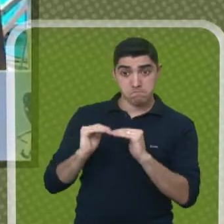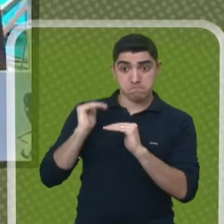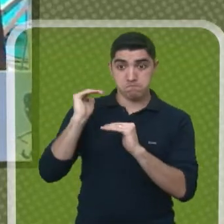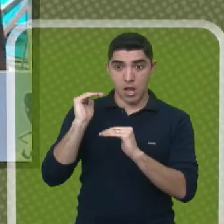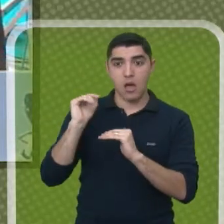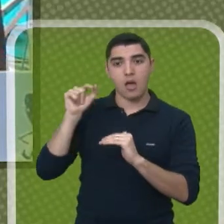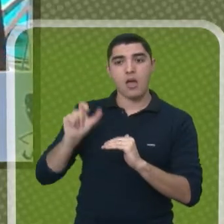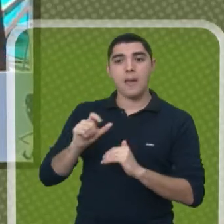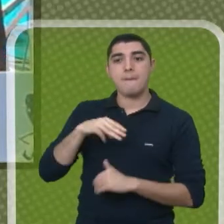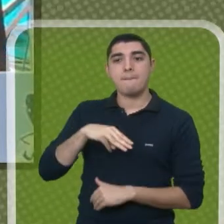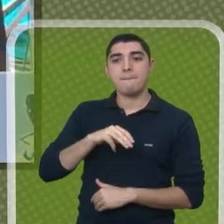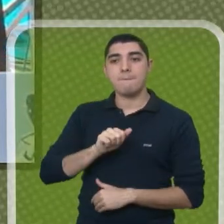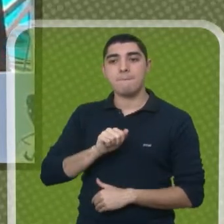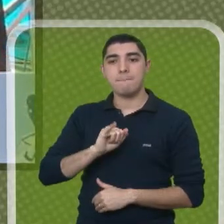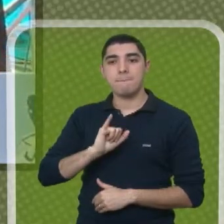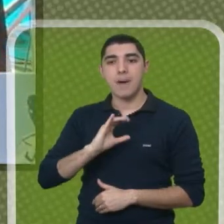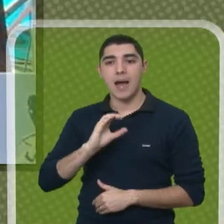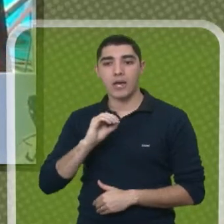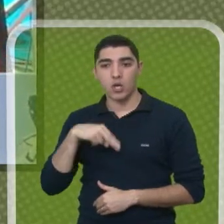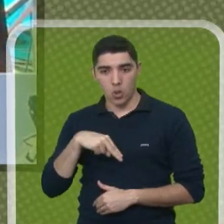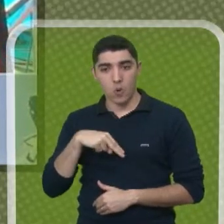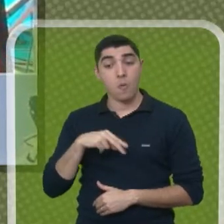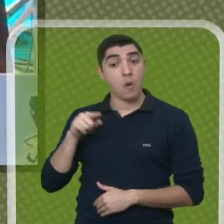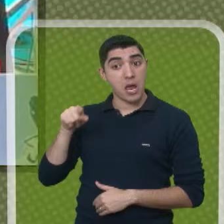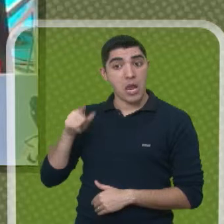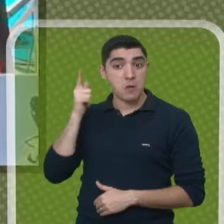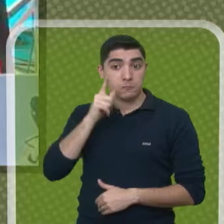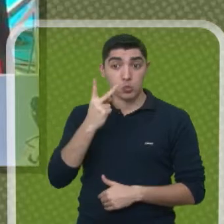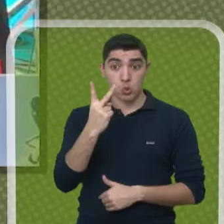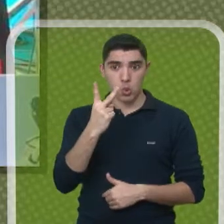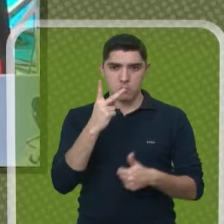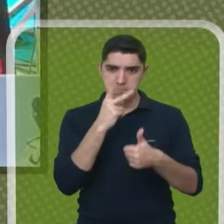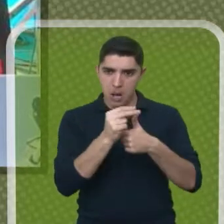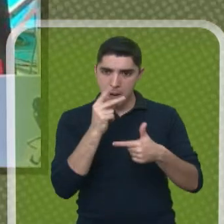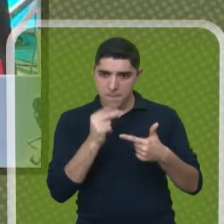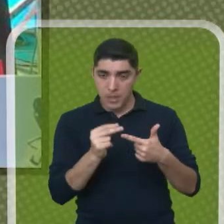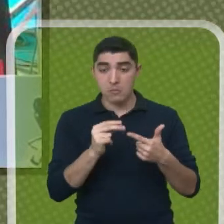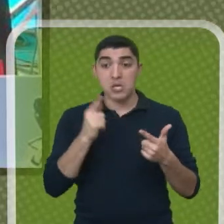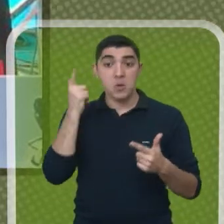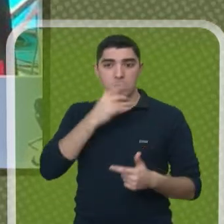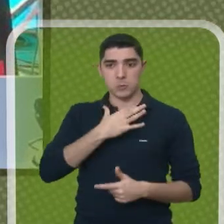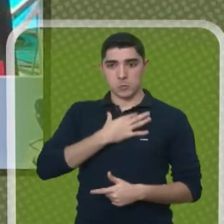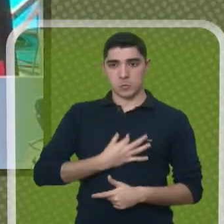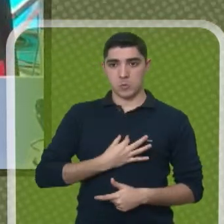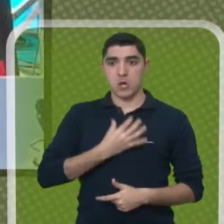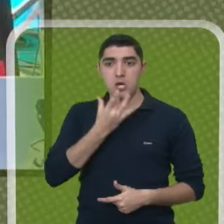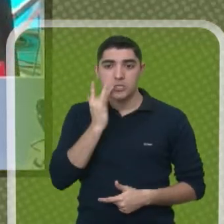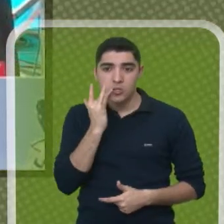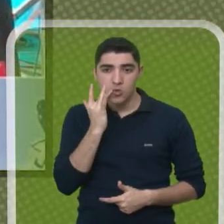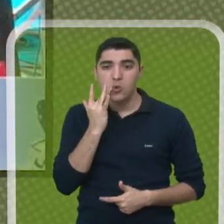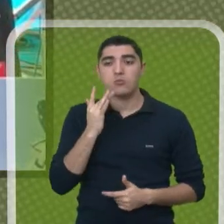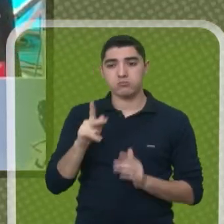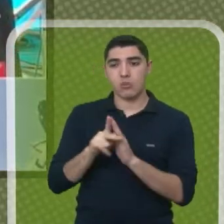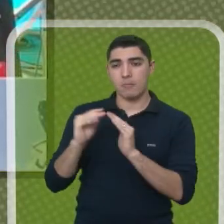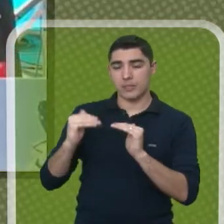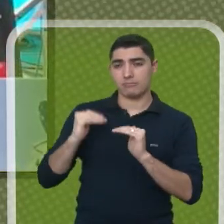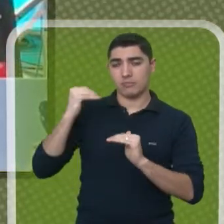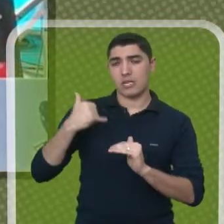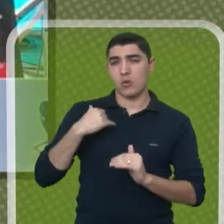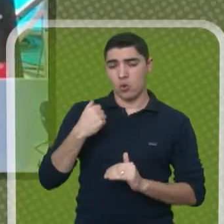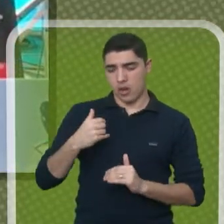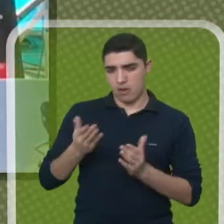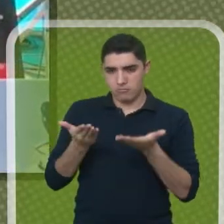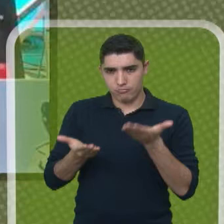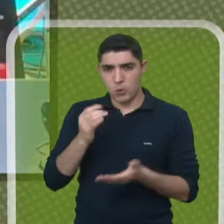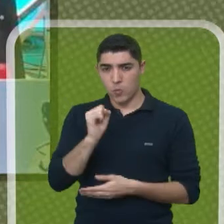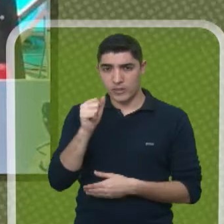foi o atleta Maicon Andrade, que venceu 2 lutas e conquistou medalha de ouro na categoria adulto acima de 87 quilos. Outro